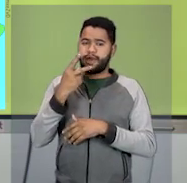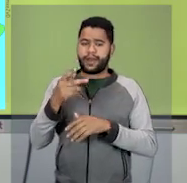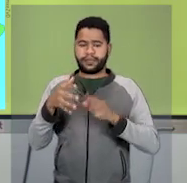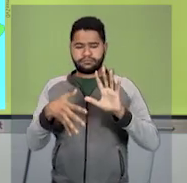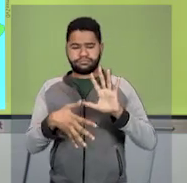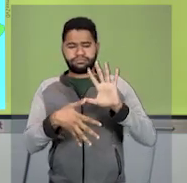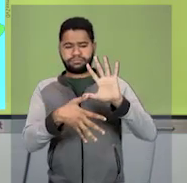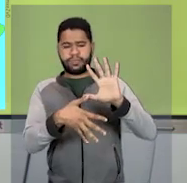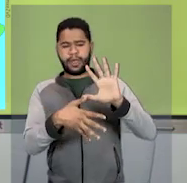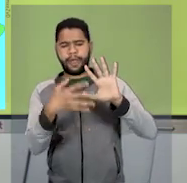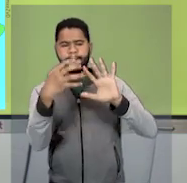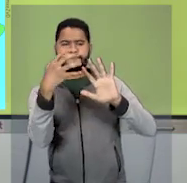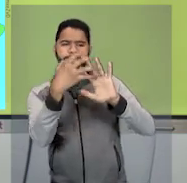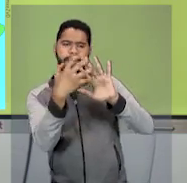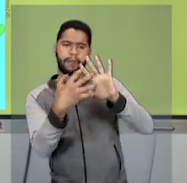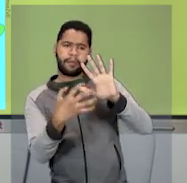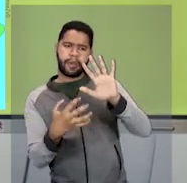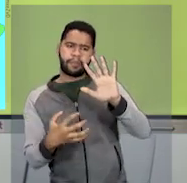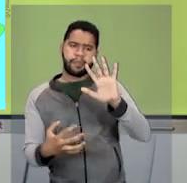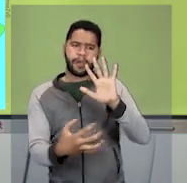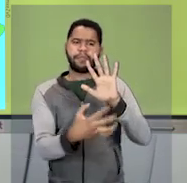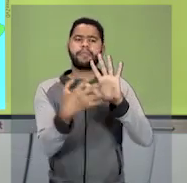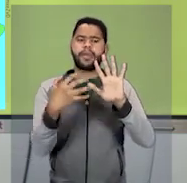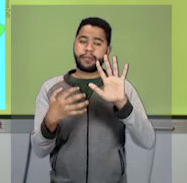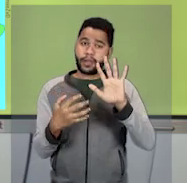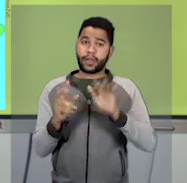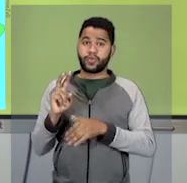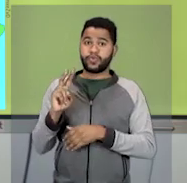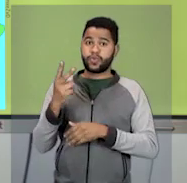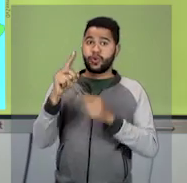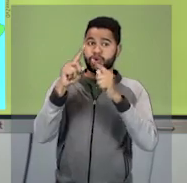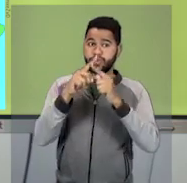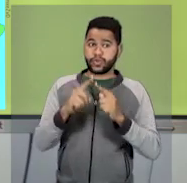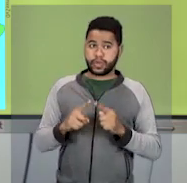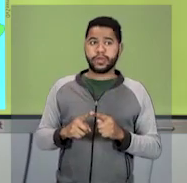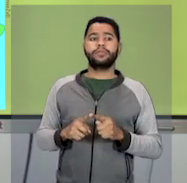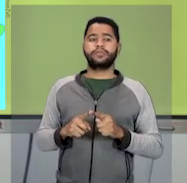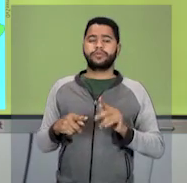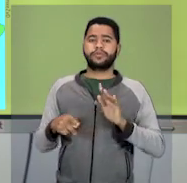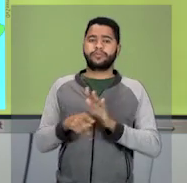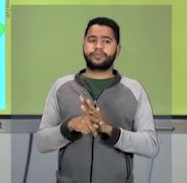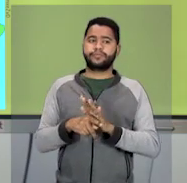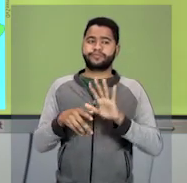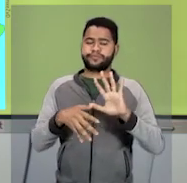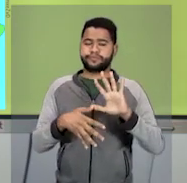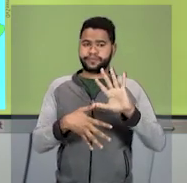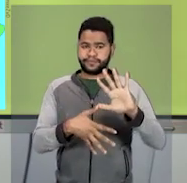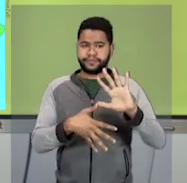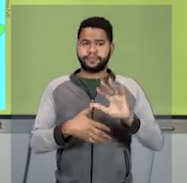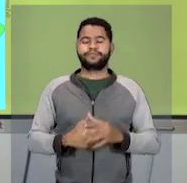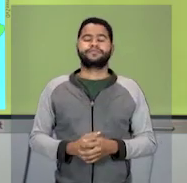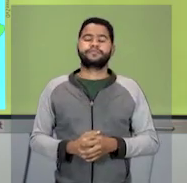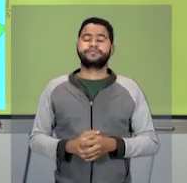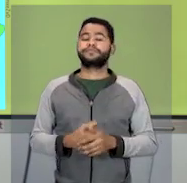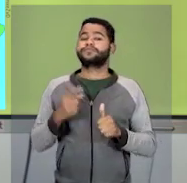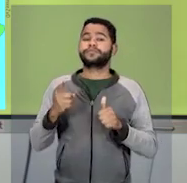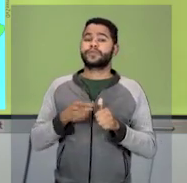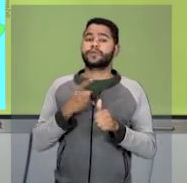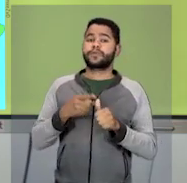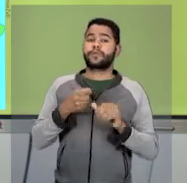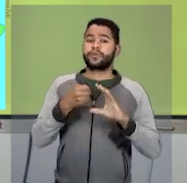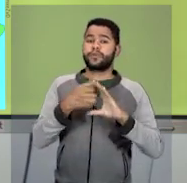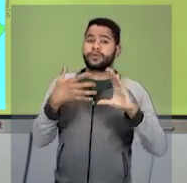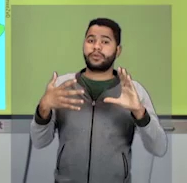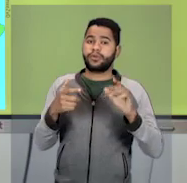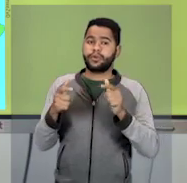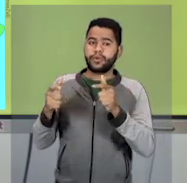suas regionalizações, não é verdade? Nós trabalhamos 2 tipos de regionalização do continente americano. O primeiro sobre os aspectos